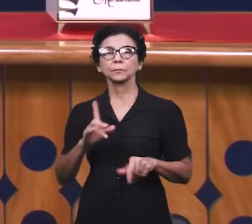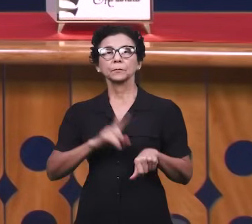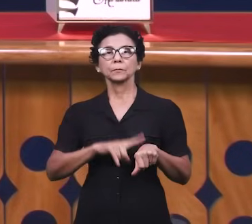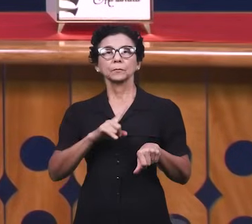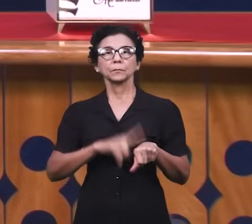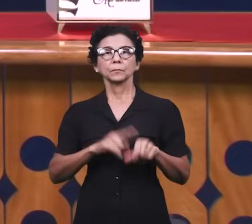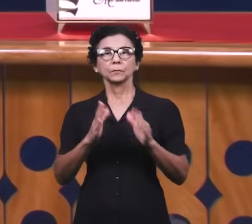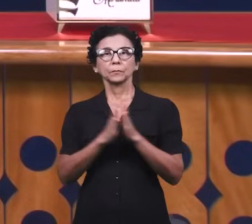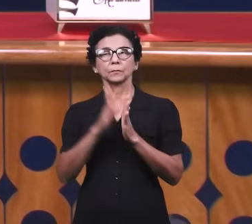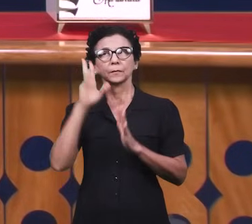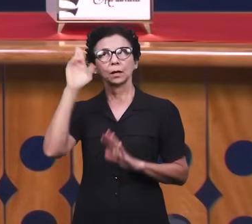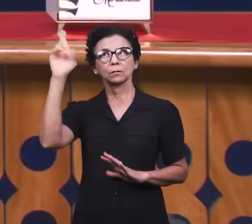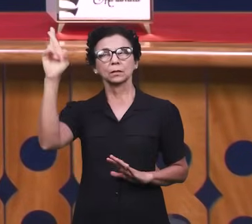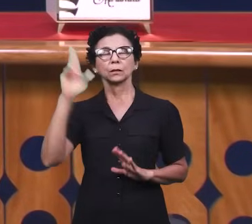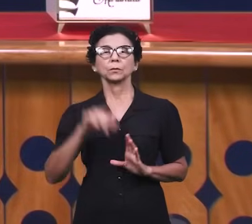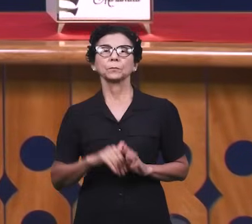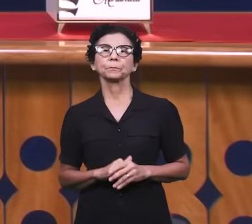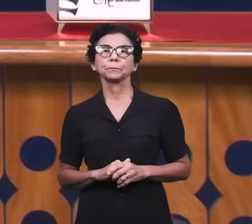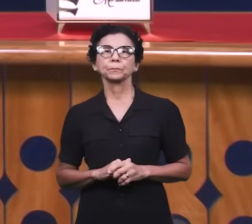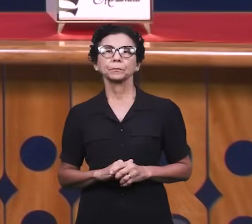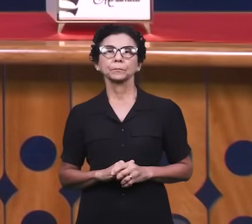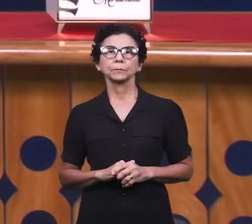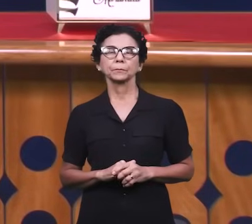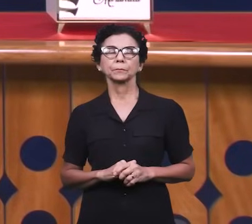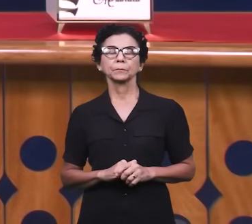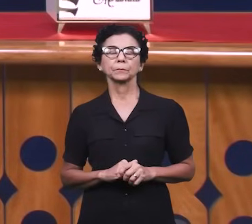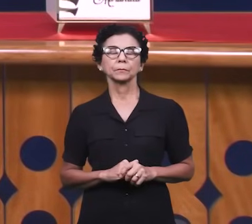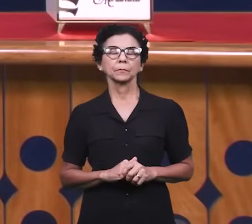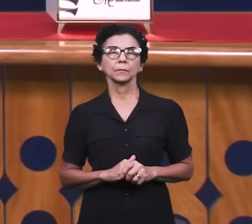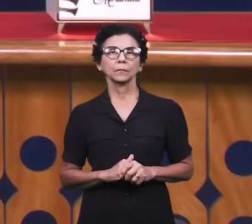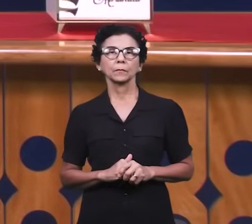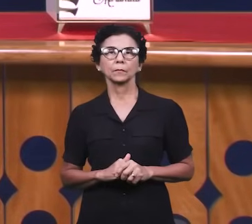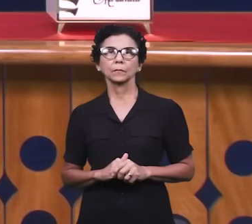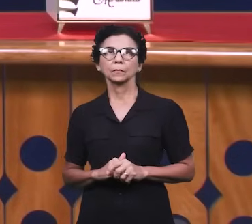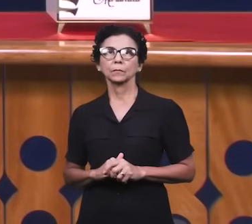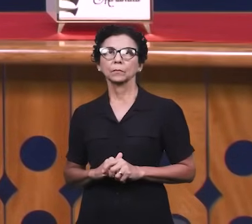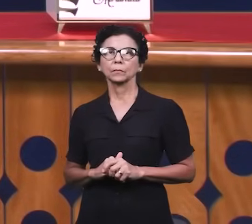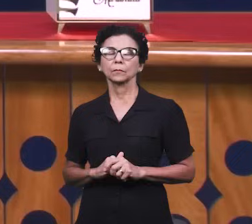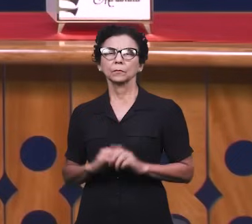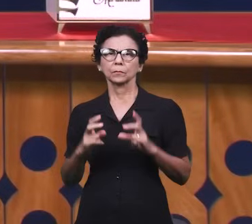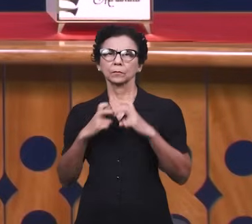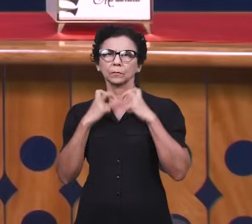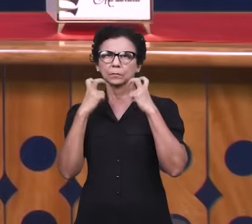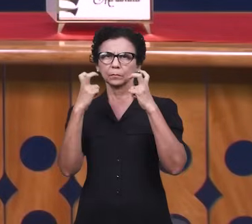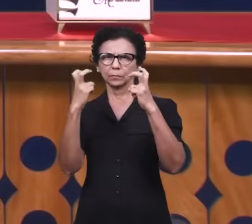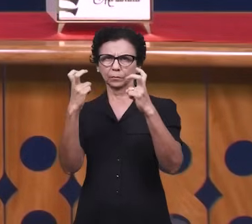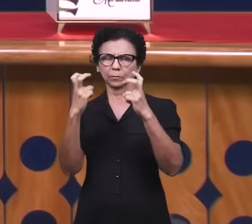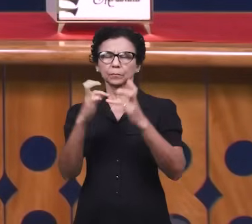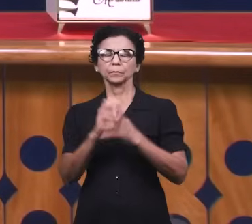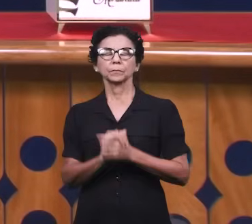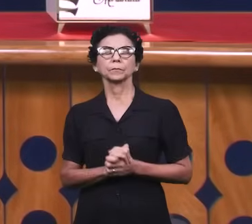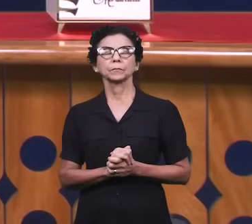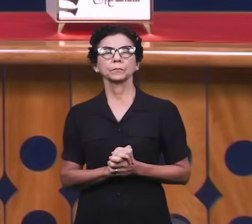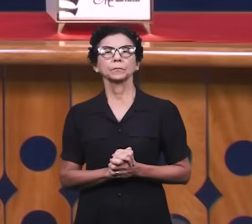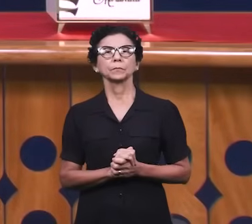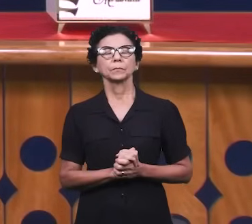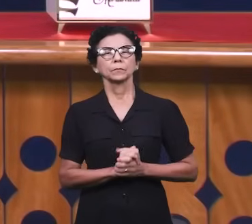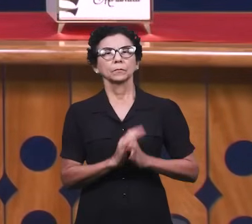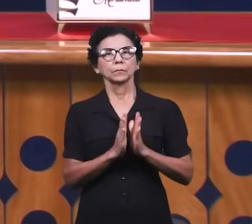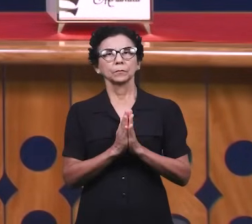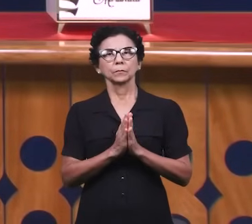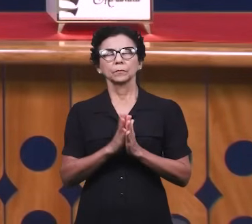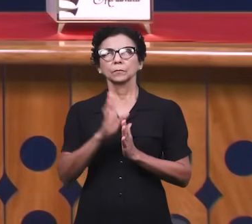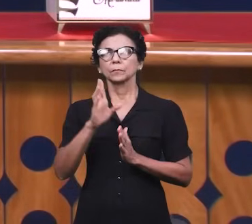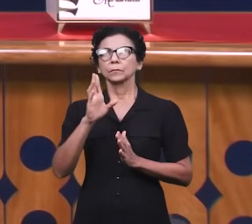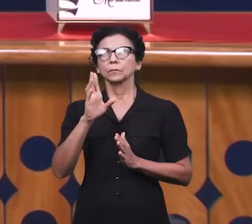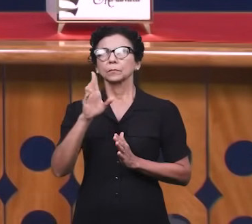coração ao Senhor neste momento, elevando a Ele o nosso clamor, a nossa oração. Oremos ao Senhor. Nosso